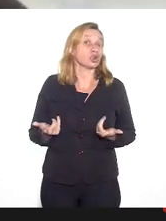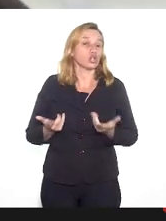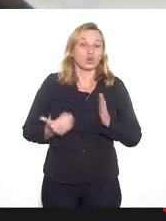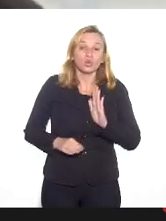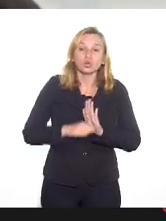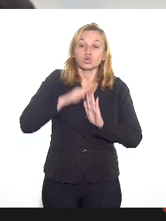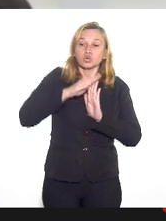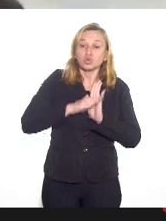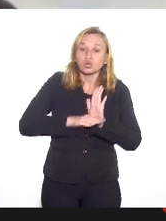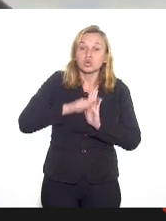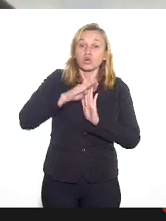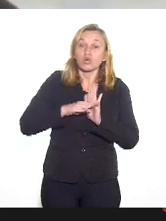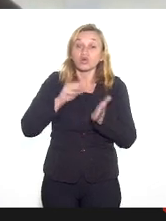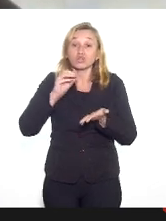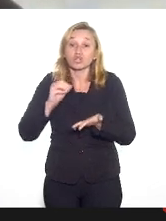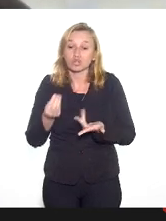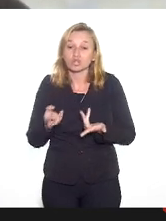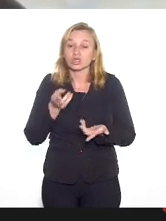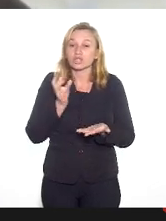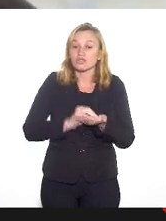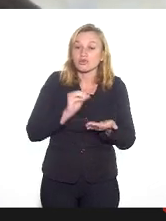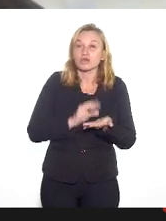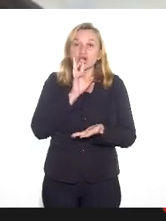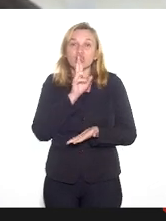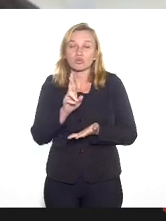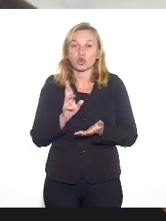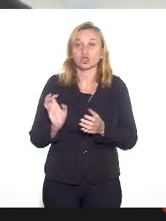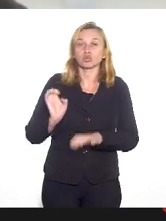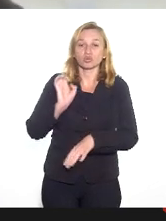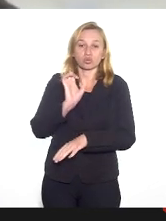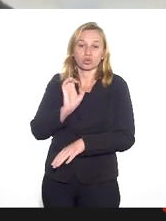de evasividade das respostas do Corpo de Bombeiros.